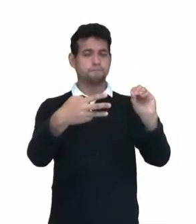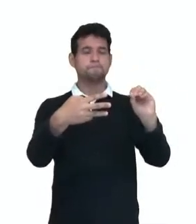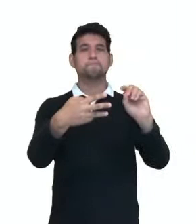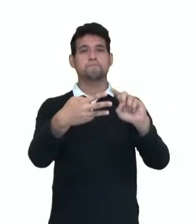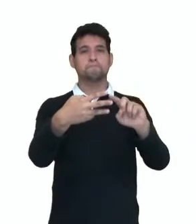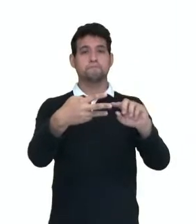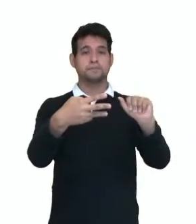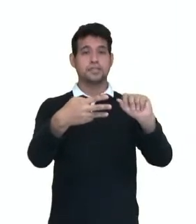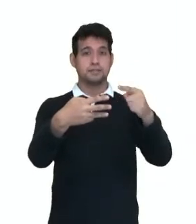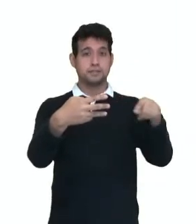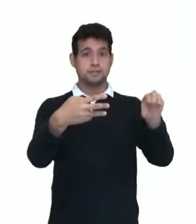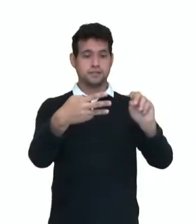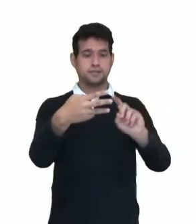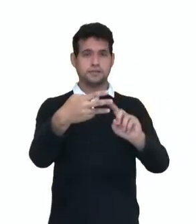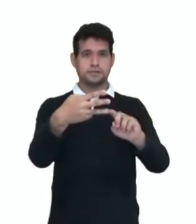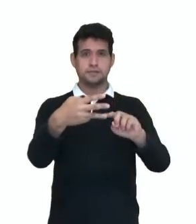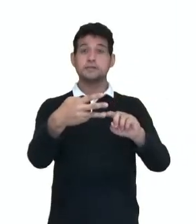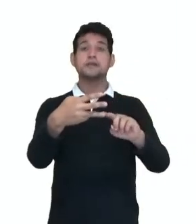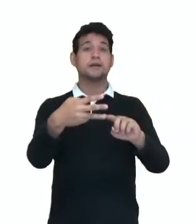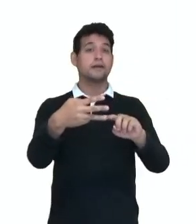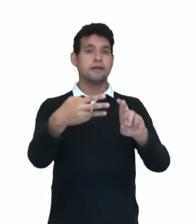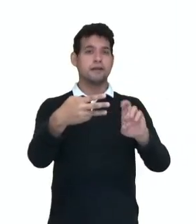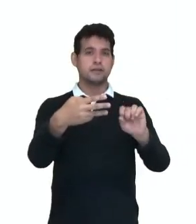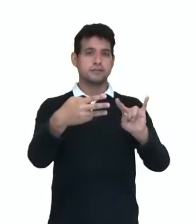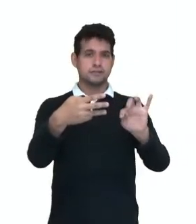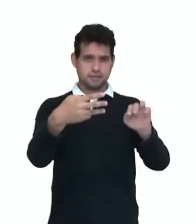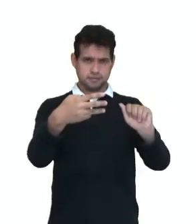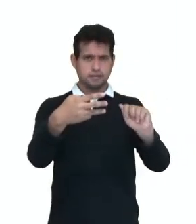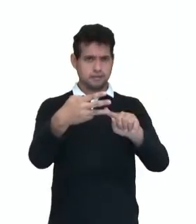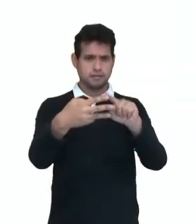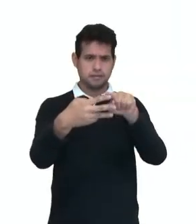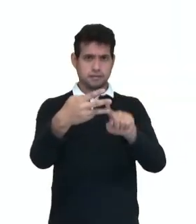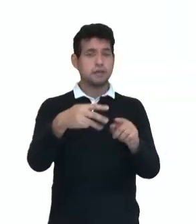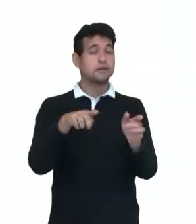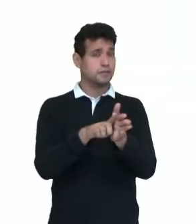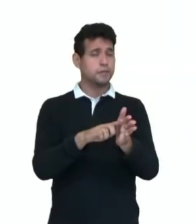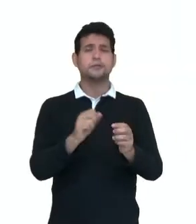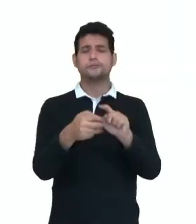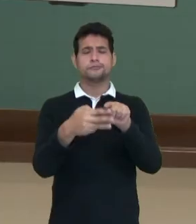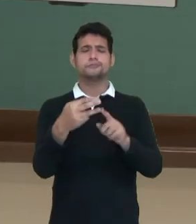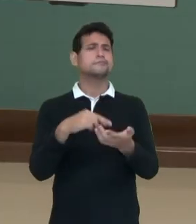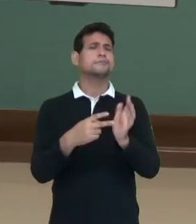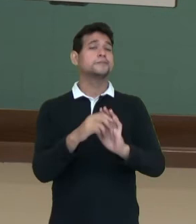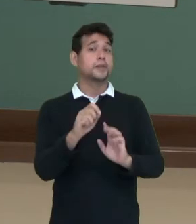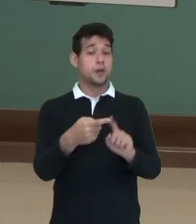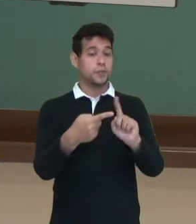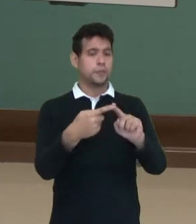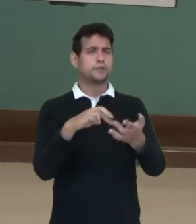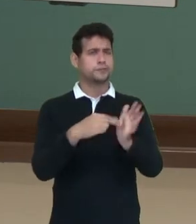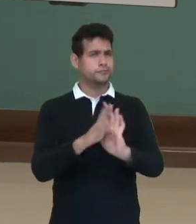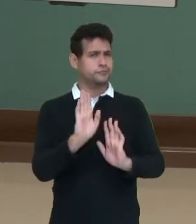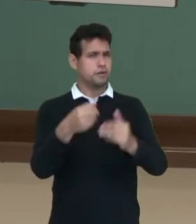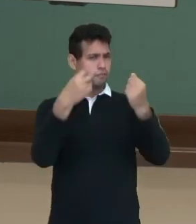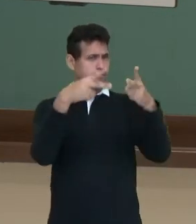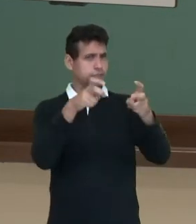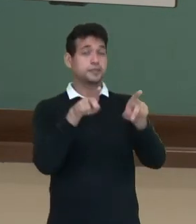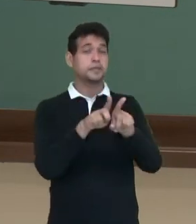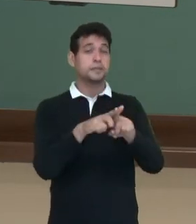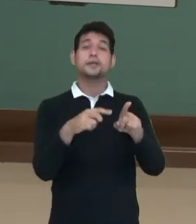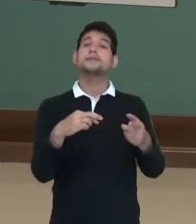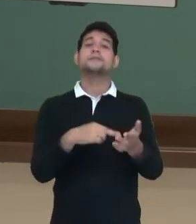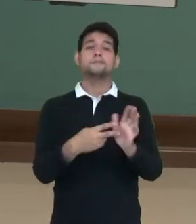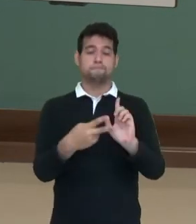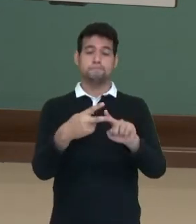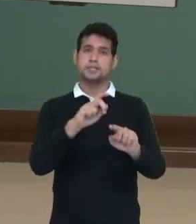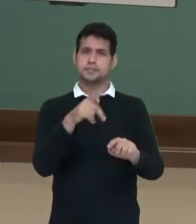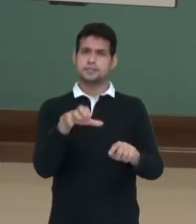ponto de ação e ponto de resistência, né? Ponto de apoio, né, que a gente já viu, ponto de